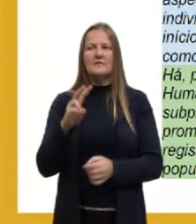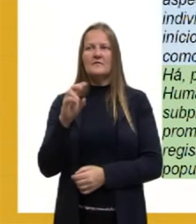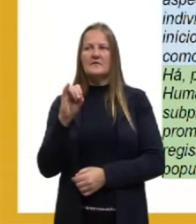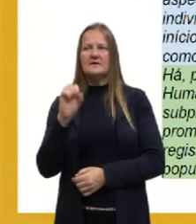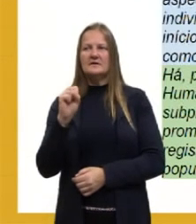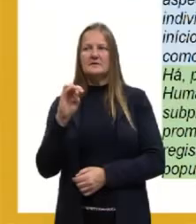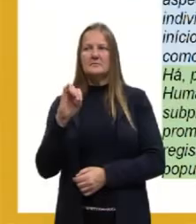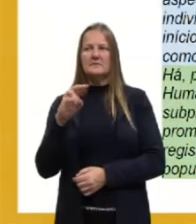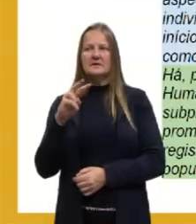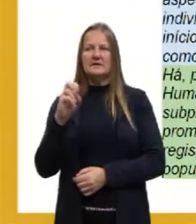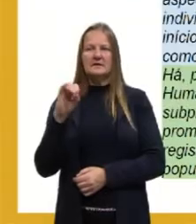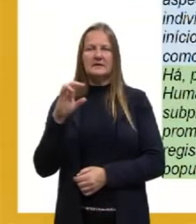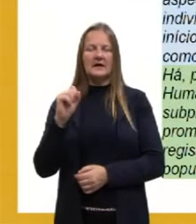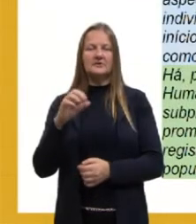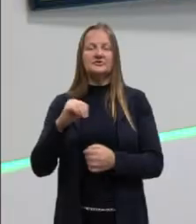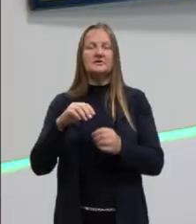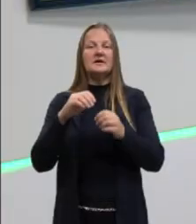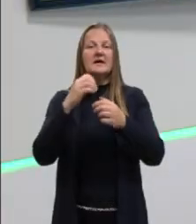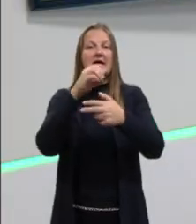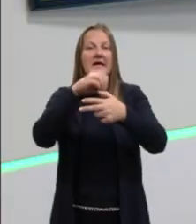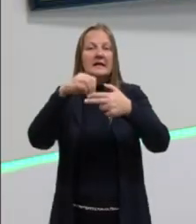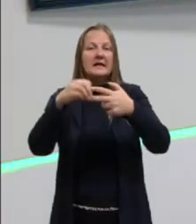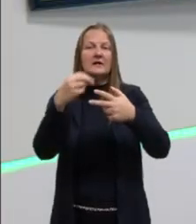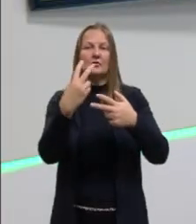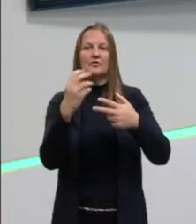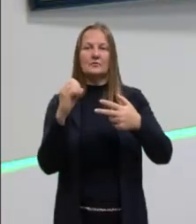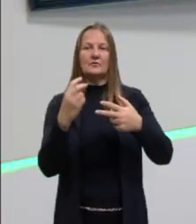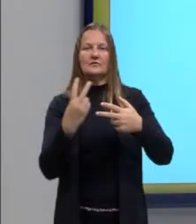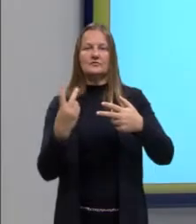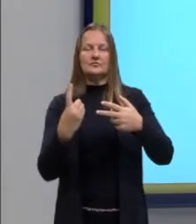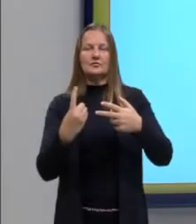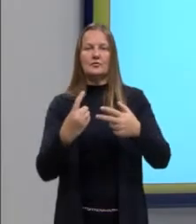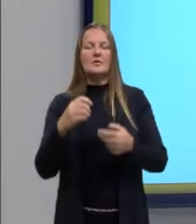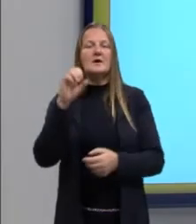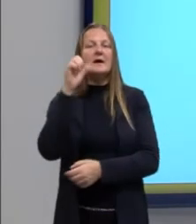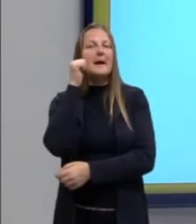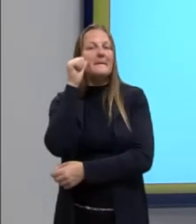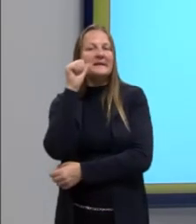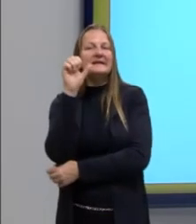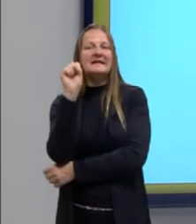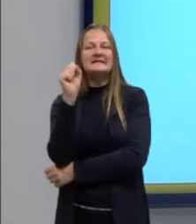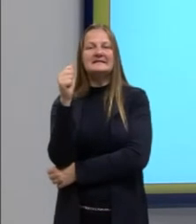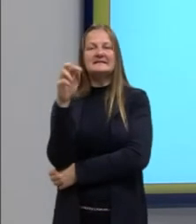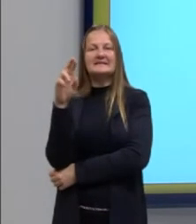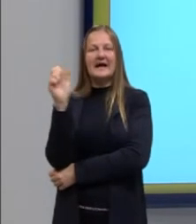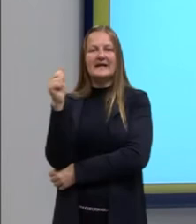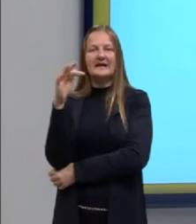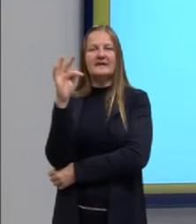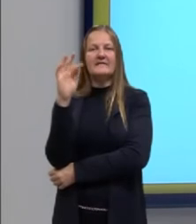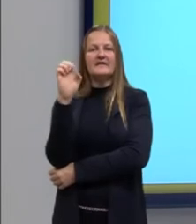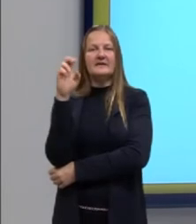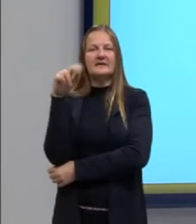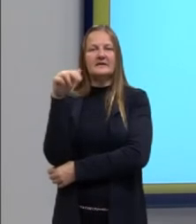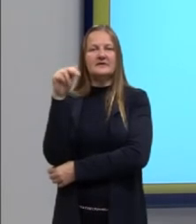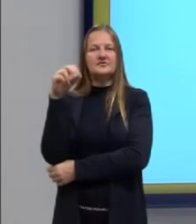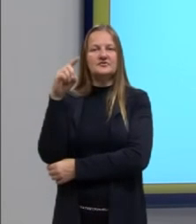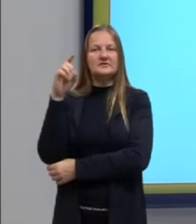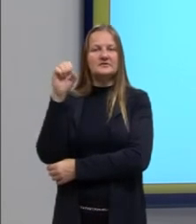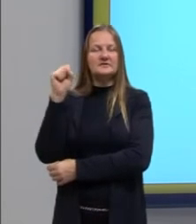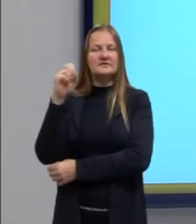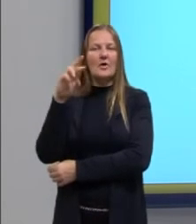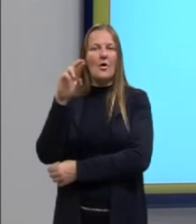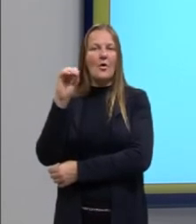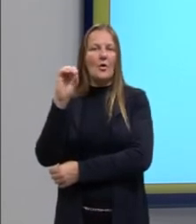aqui era o Enem de 2021 Essa é a redação da Sara Fernandes rosa é uma redação nota 1000